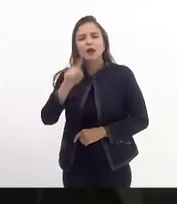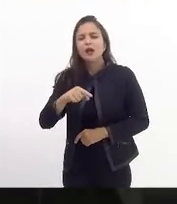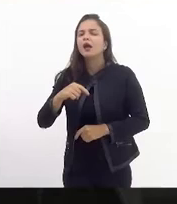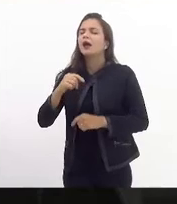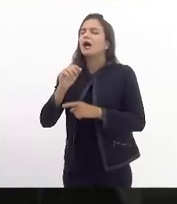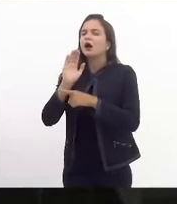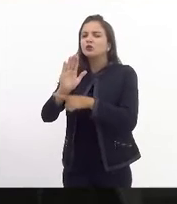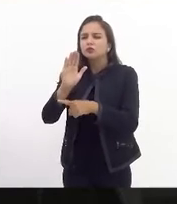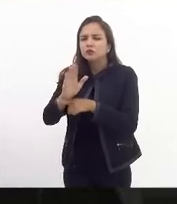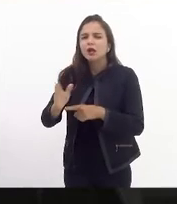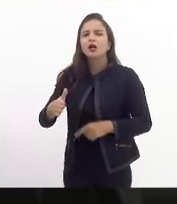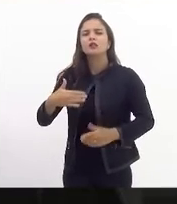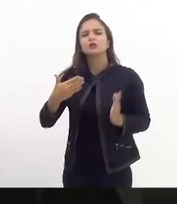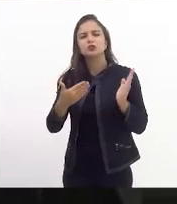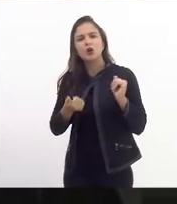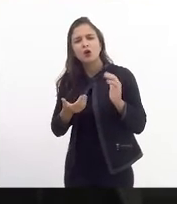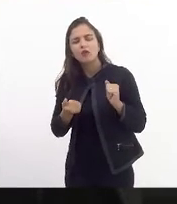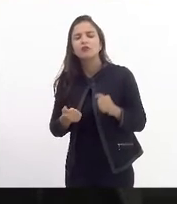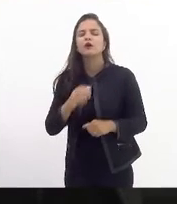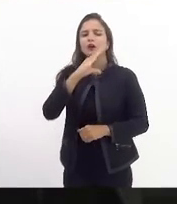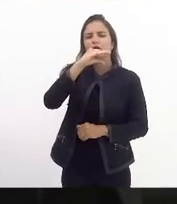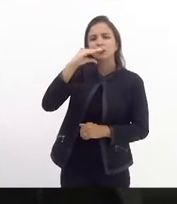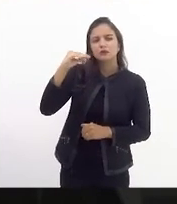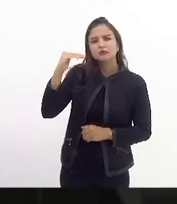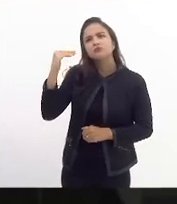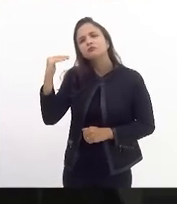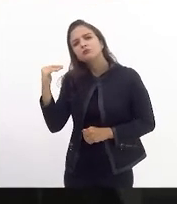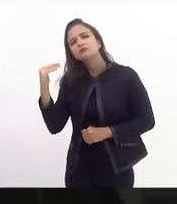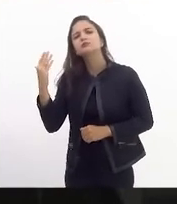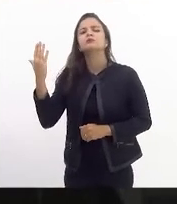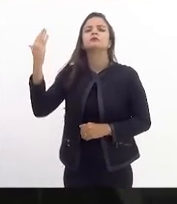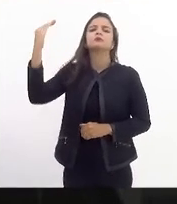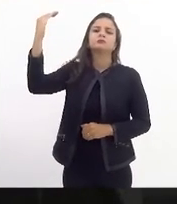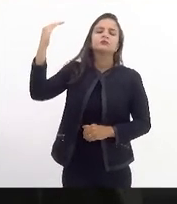menores, principalmente jovens, adolescentes, etc.